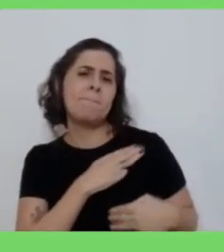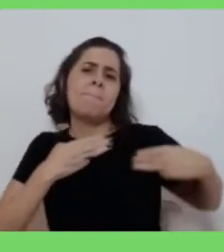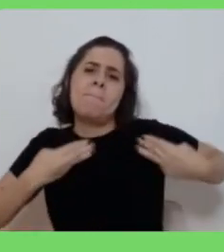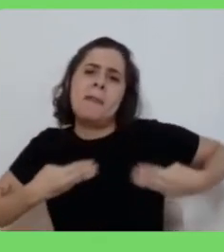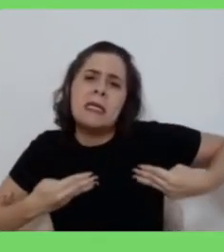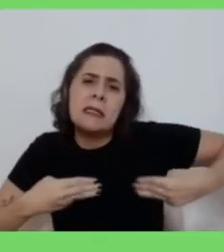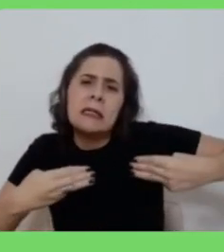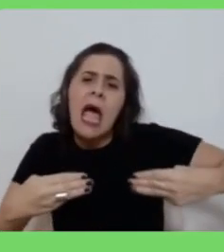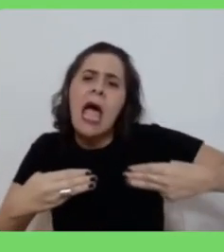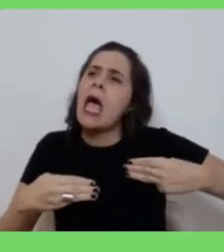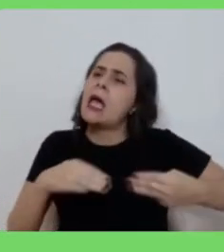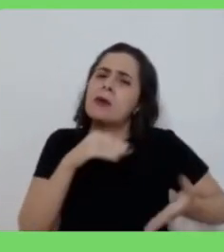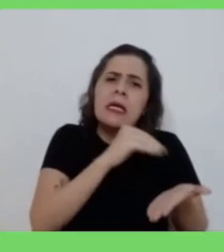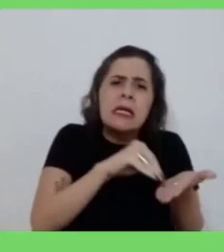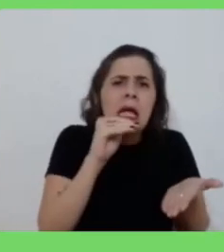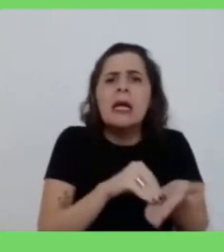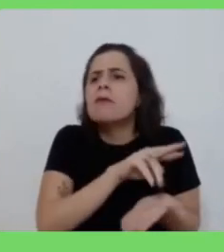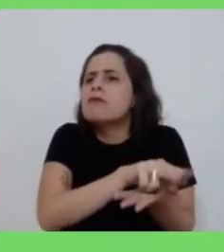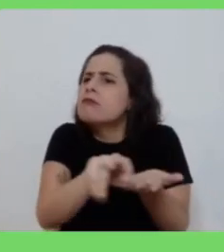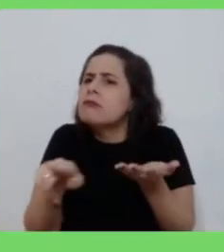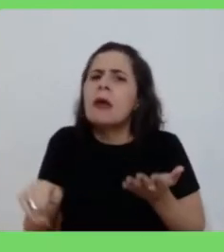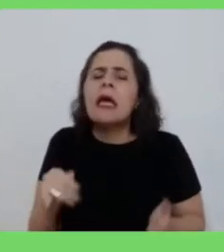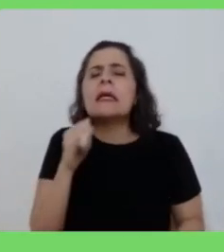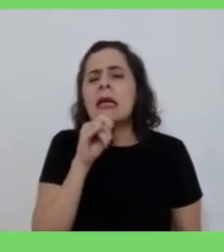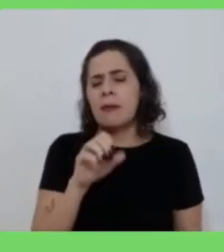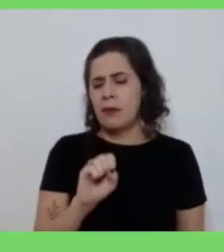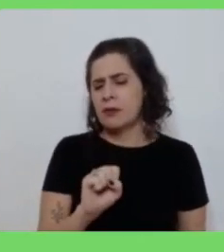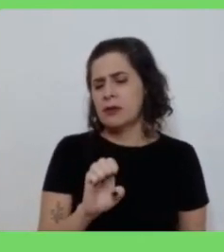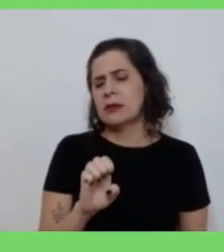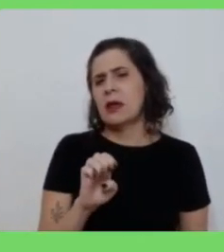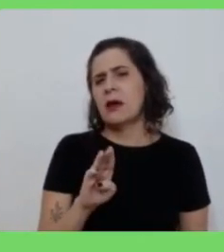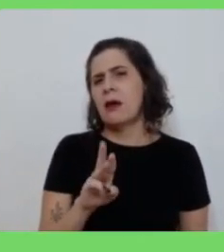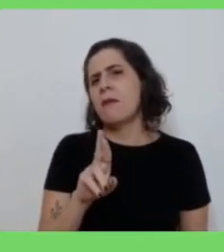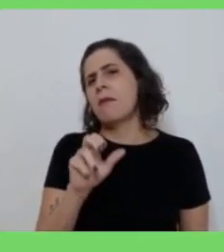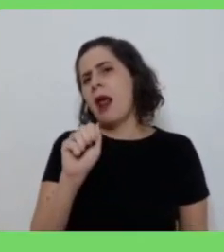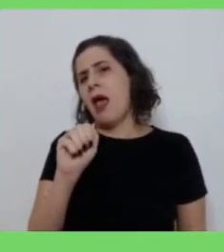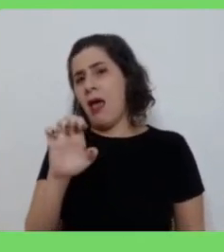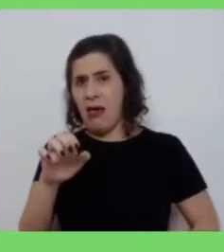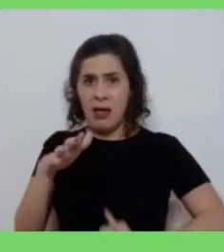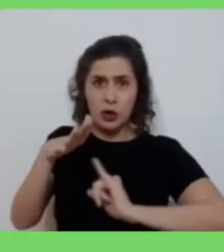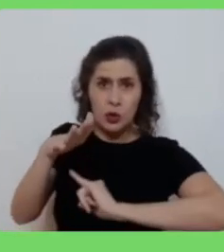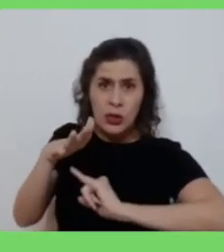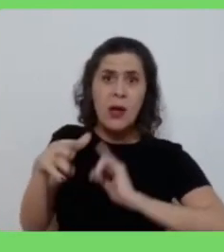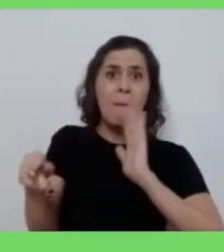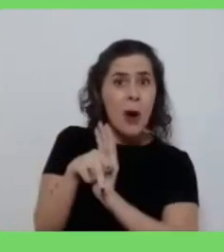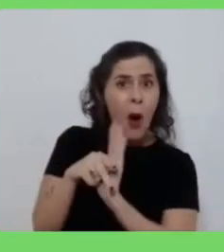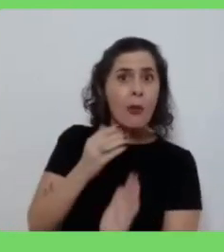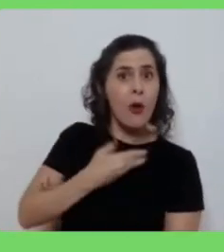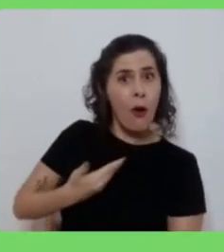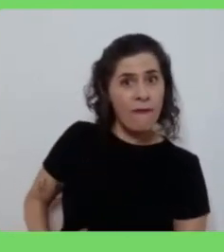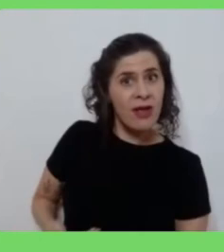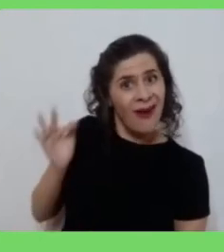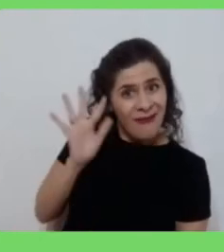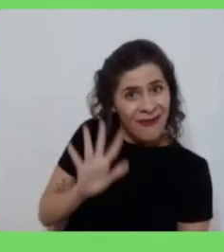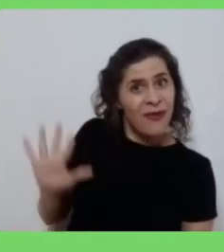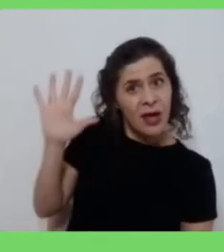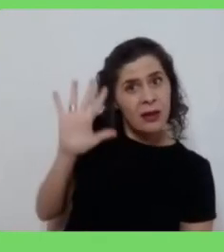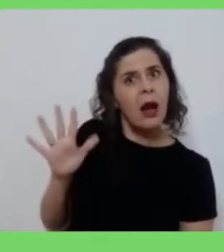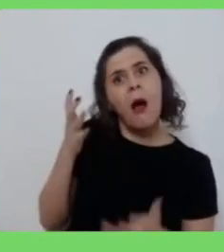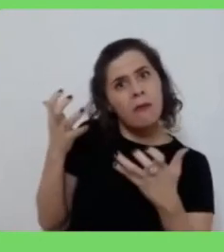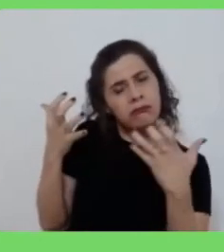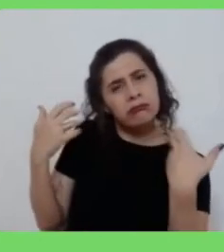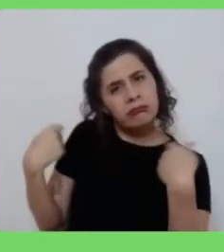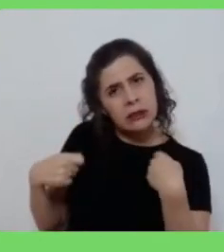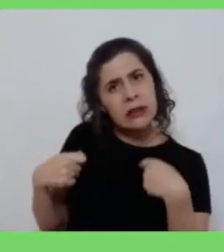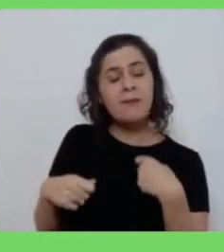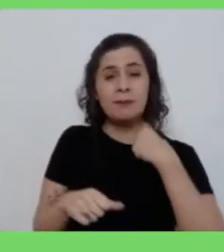eh sebrai eh enfim várias instituições do governo federal até que